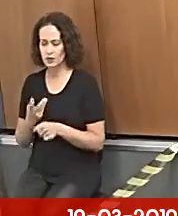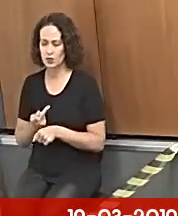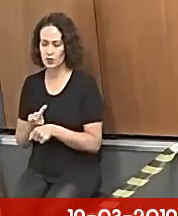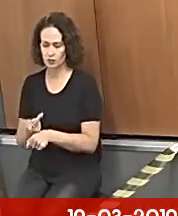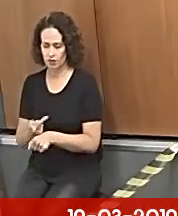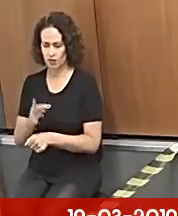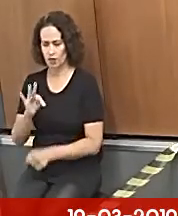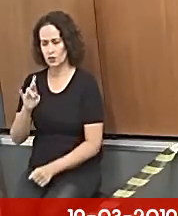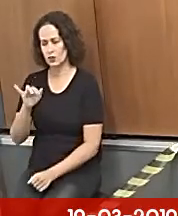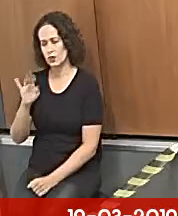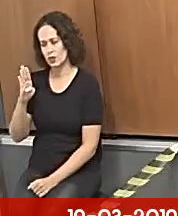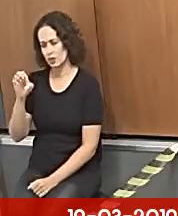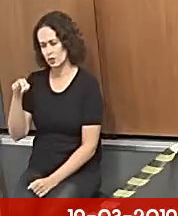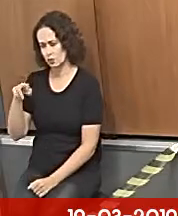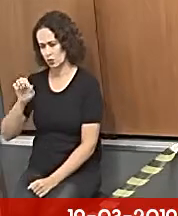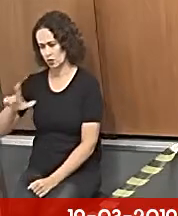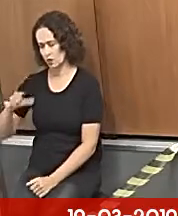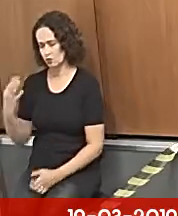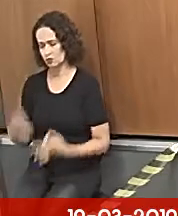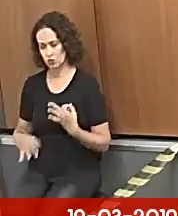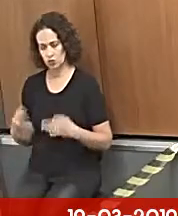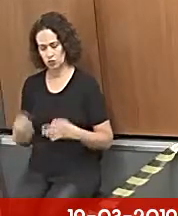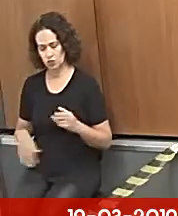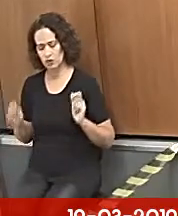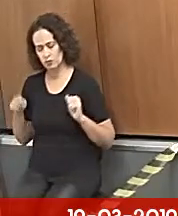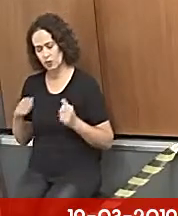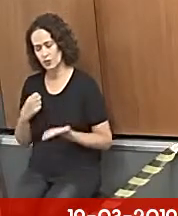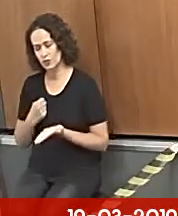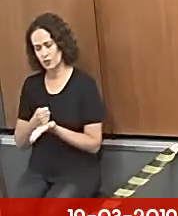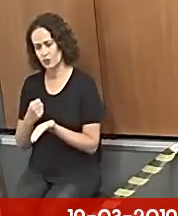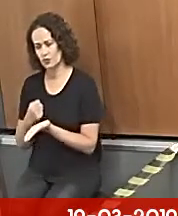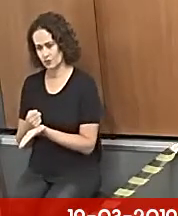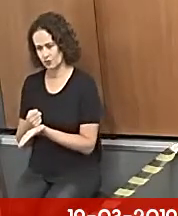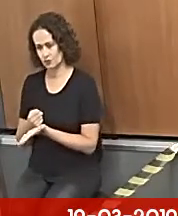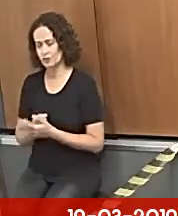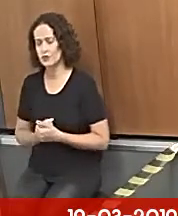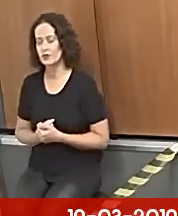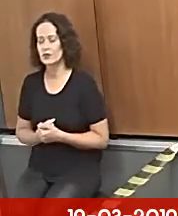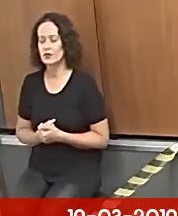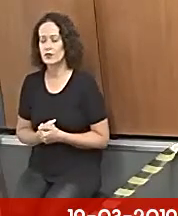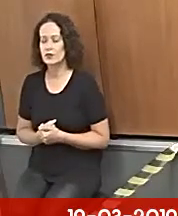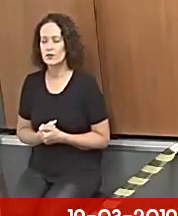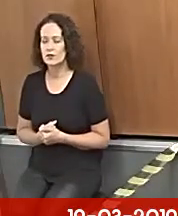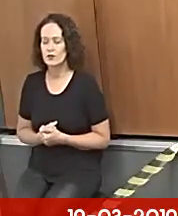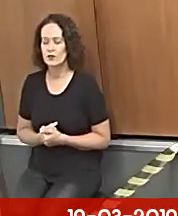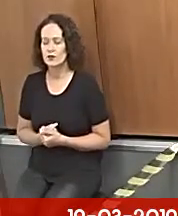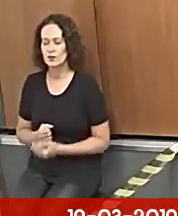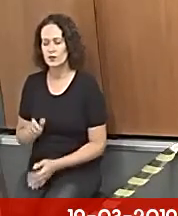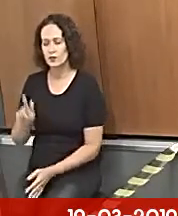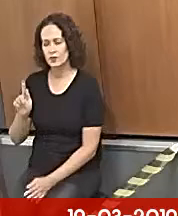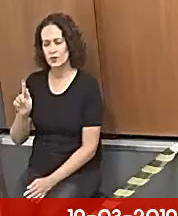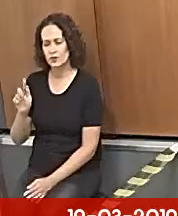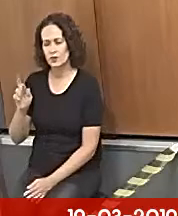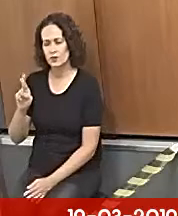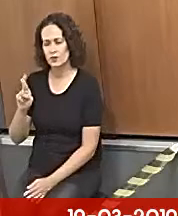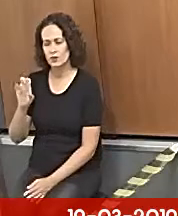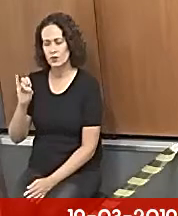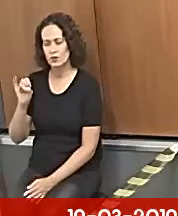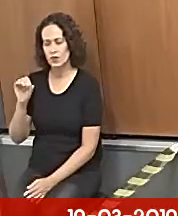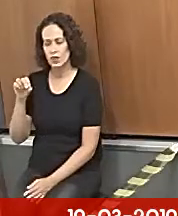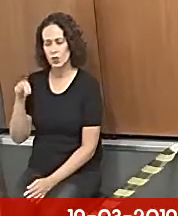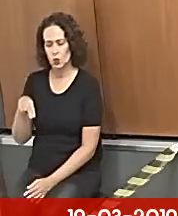no tribunal de justiça ele tem muito a contribuir e outra coisa é uma égua criam eu não tô eduardo carrion